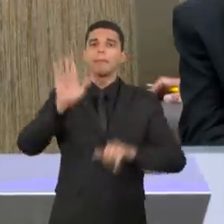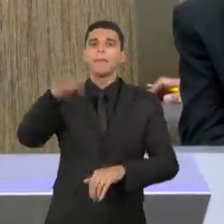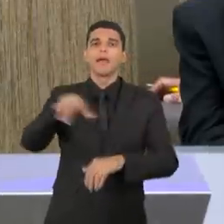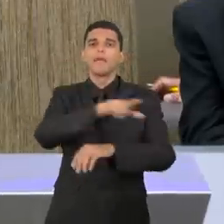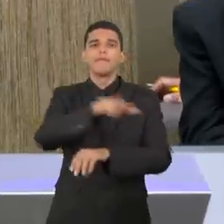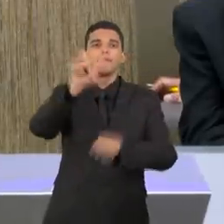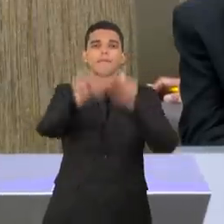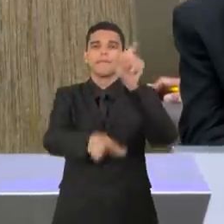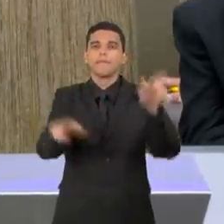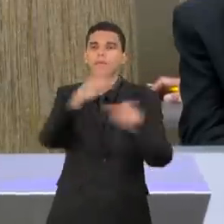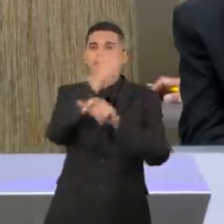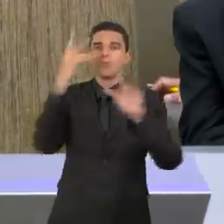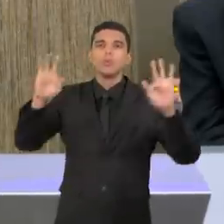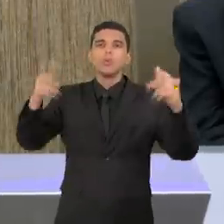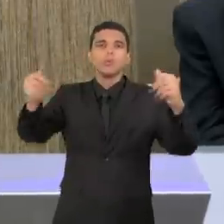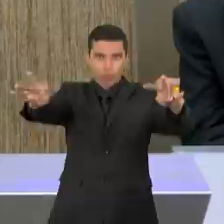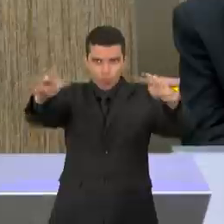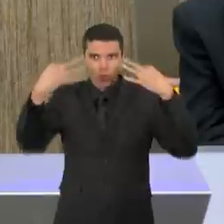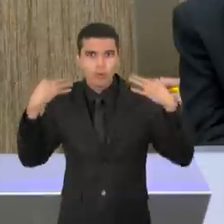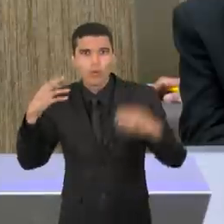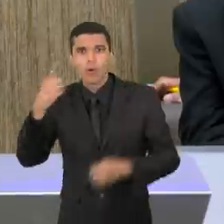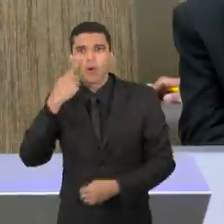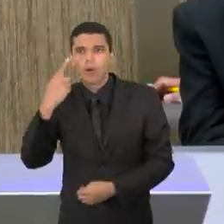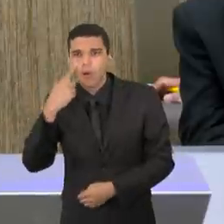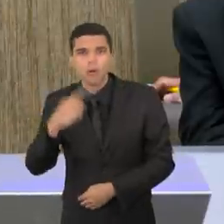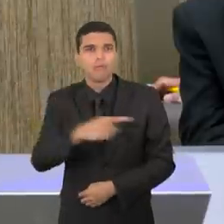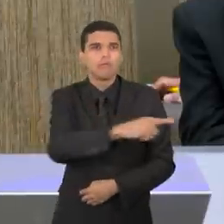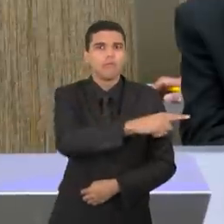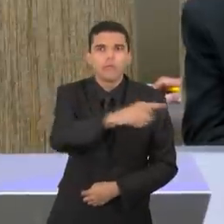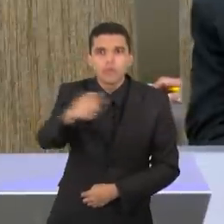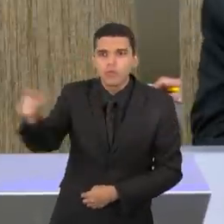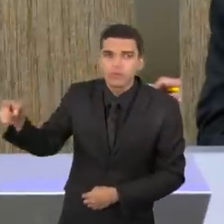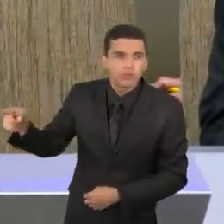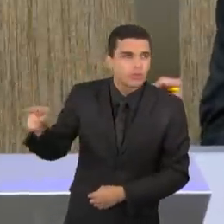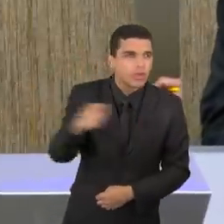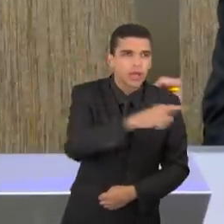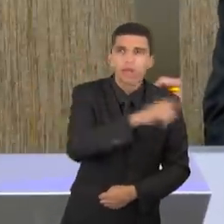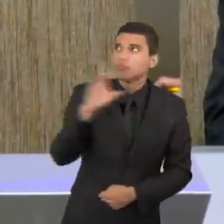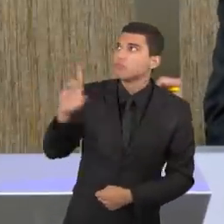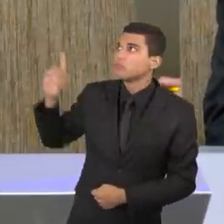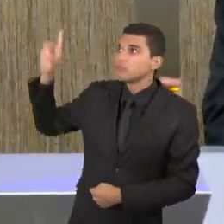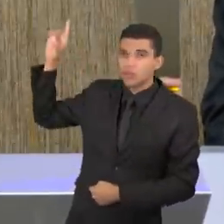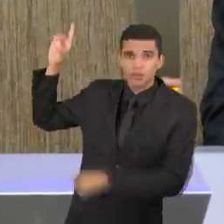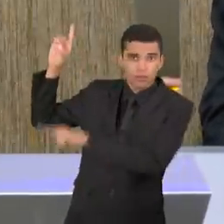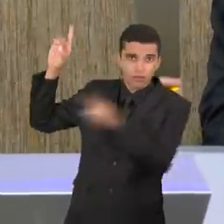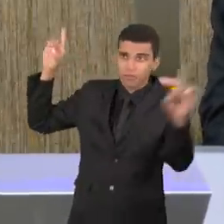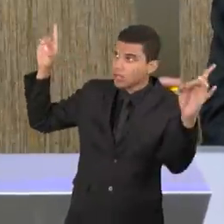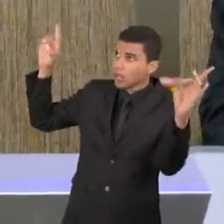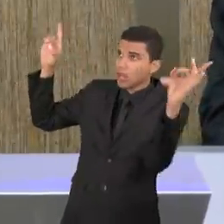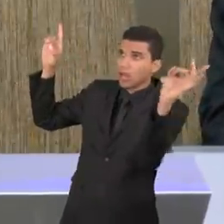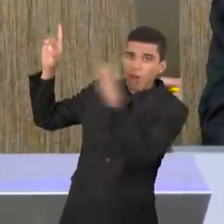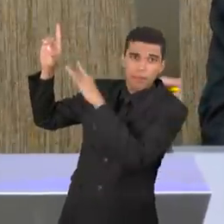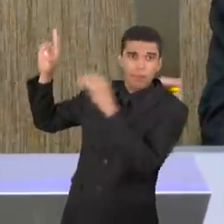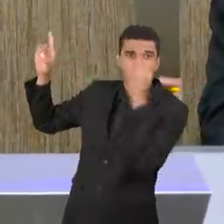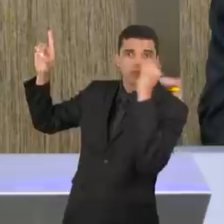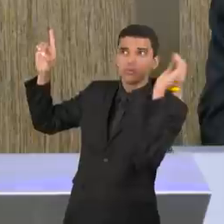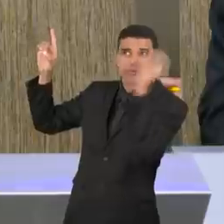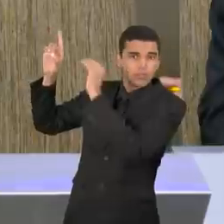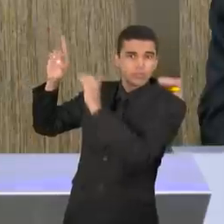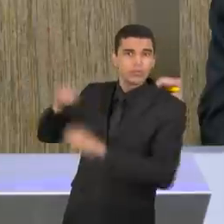Senhor? Portanto, não prosperareis. Porque deixaste o Senhor, também ele vos